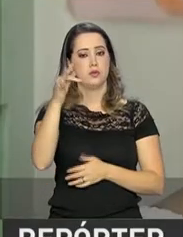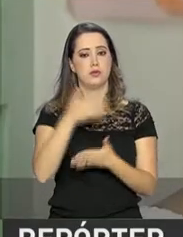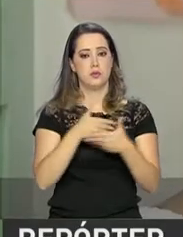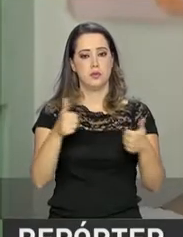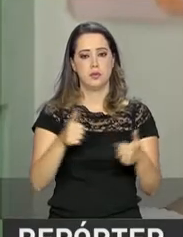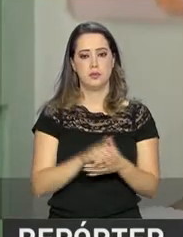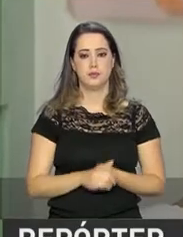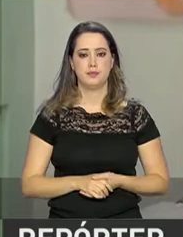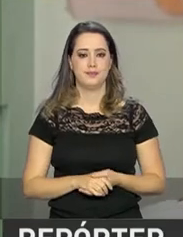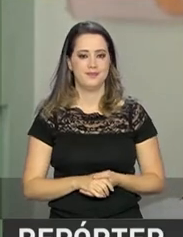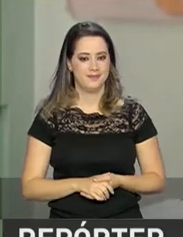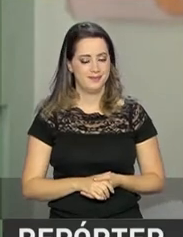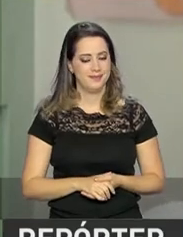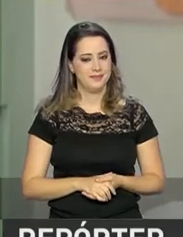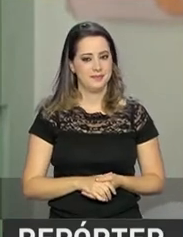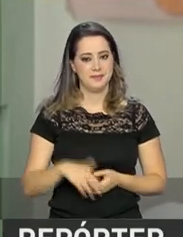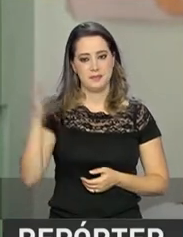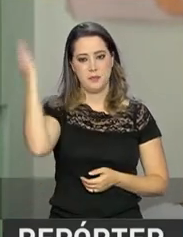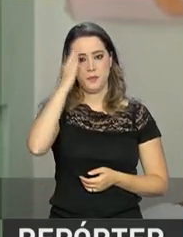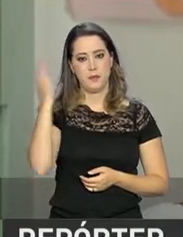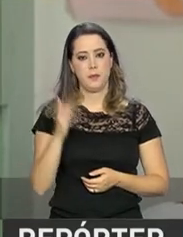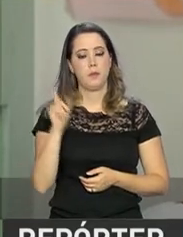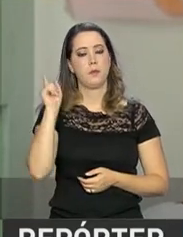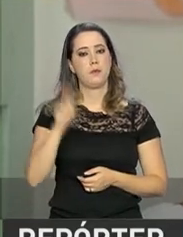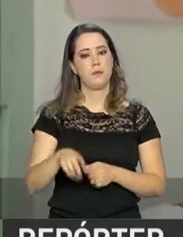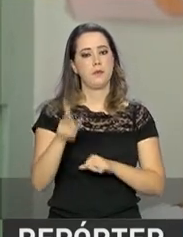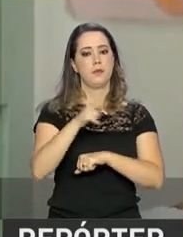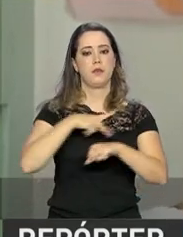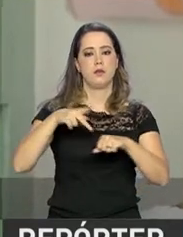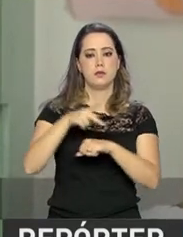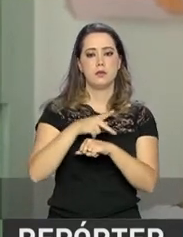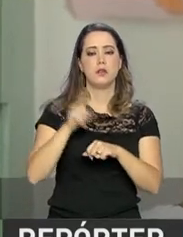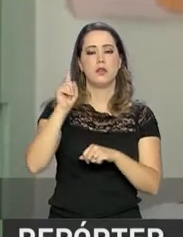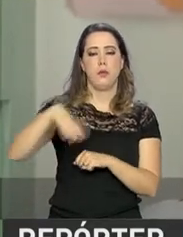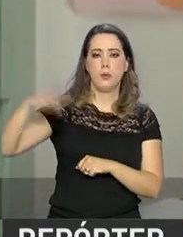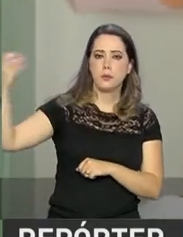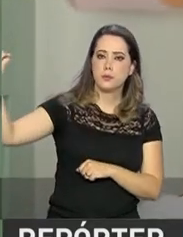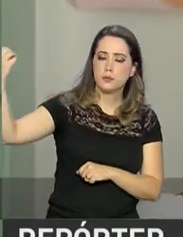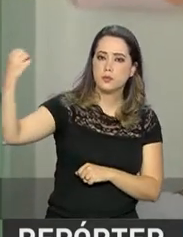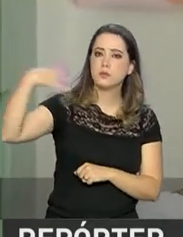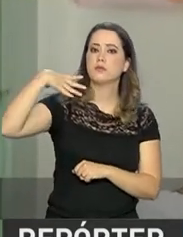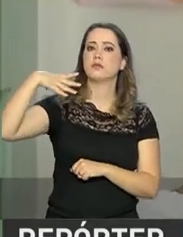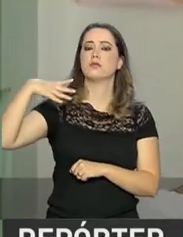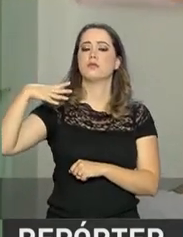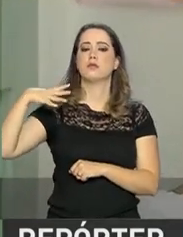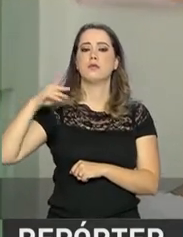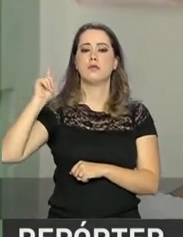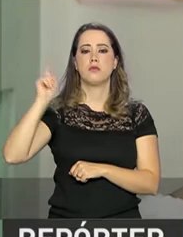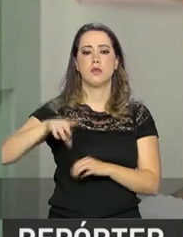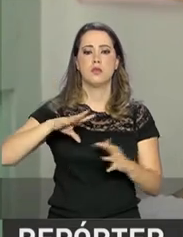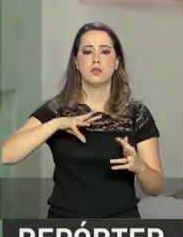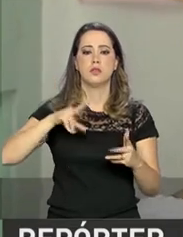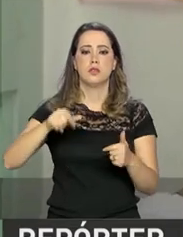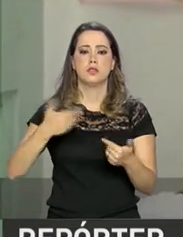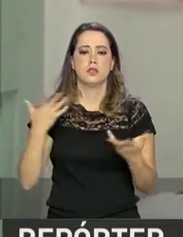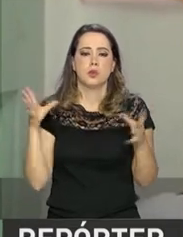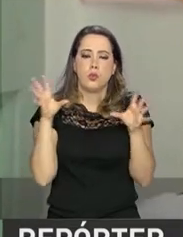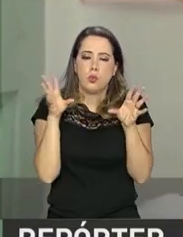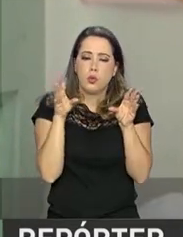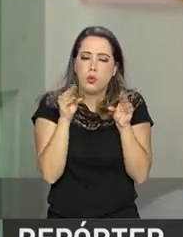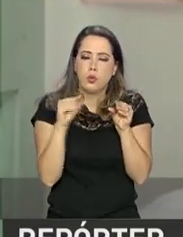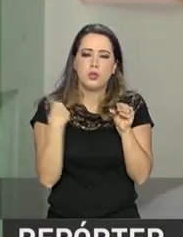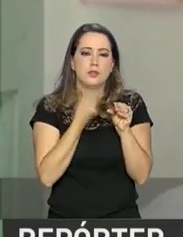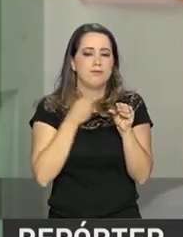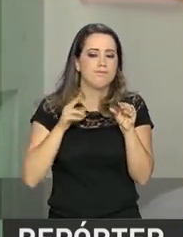ele vai lembrar assim é uma luz em doida okur iraque em maio